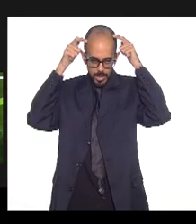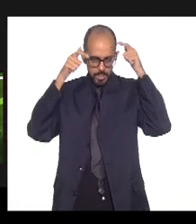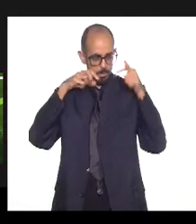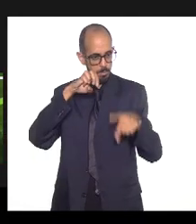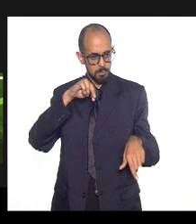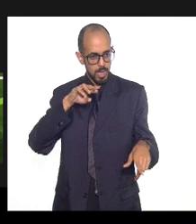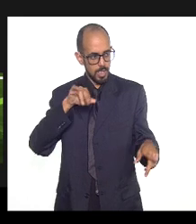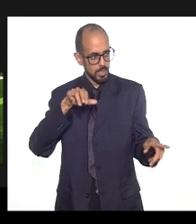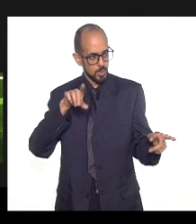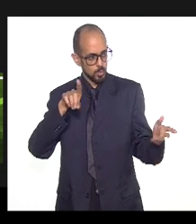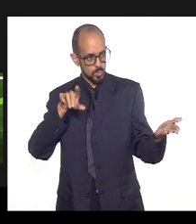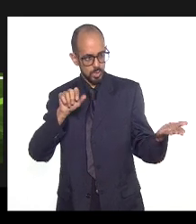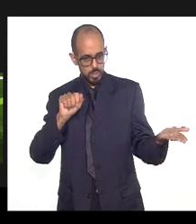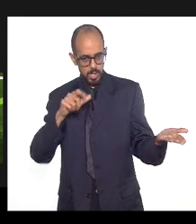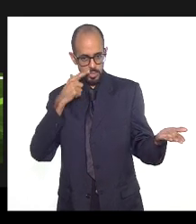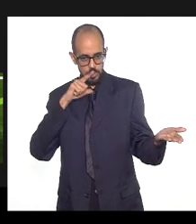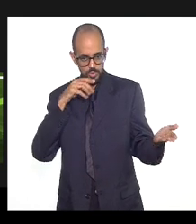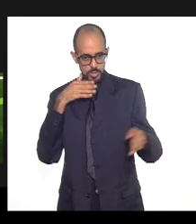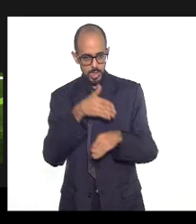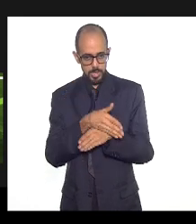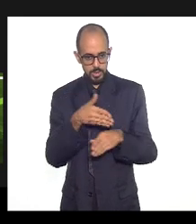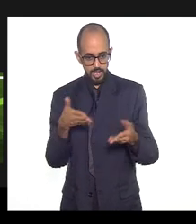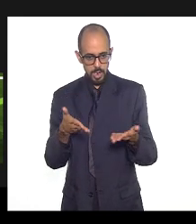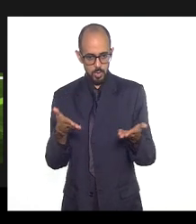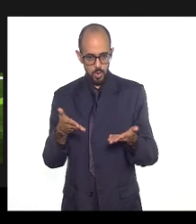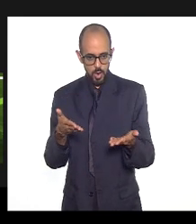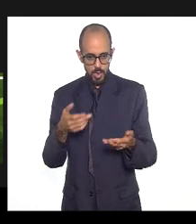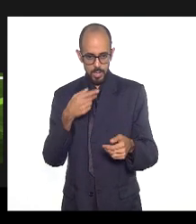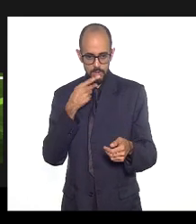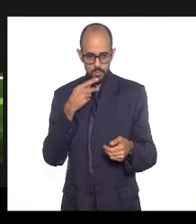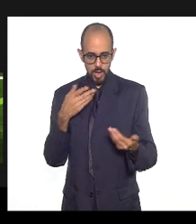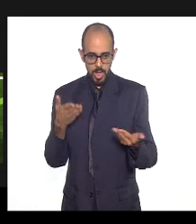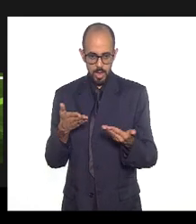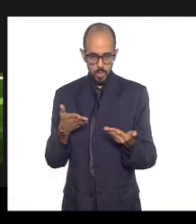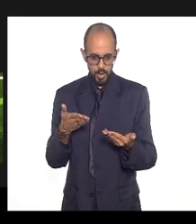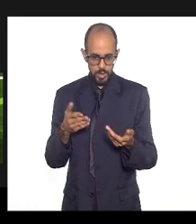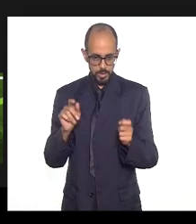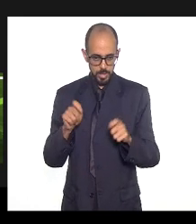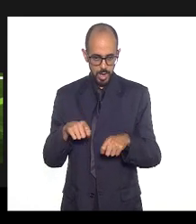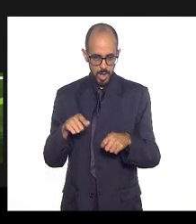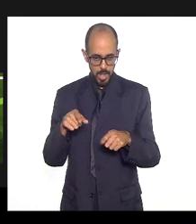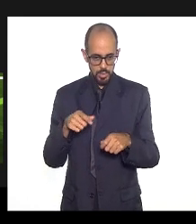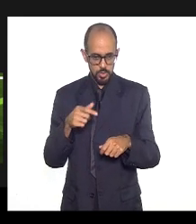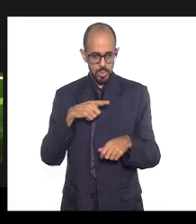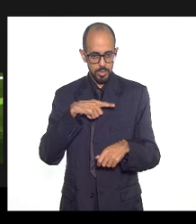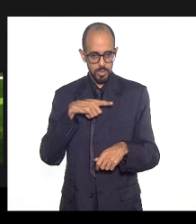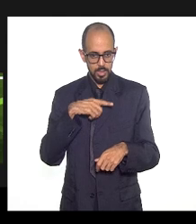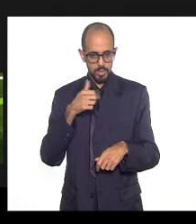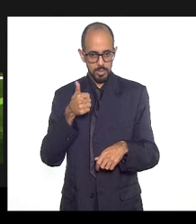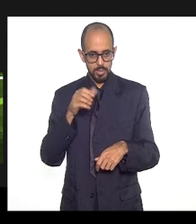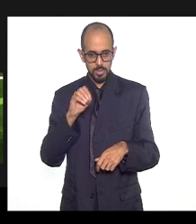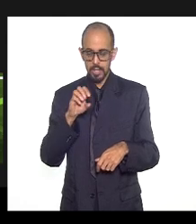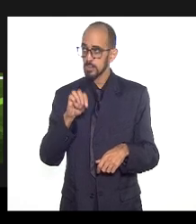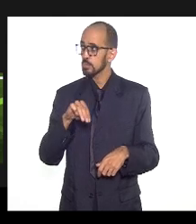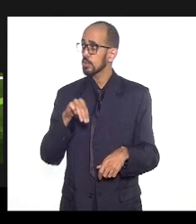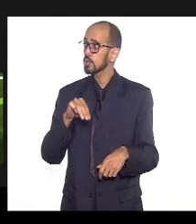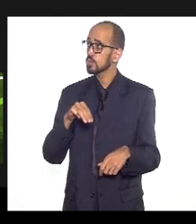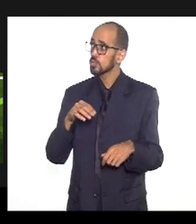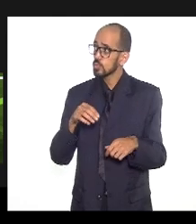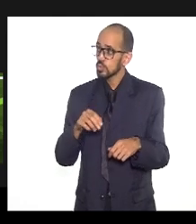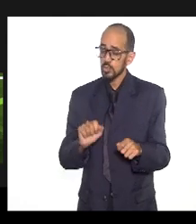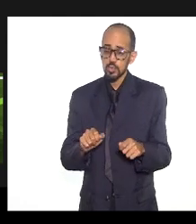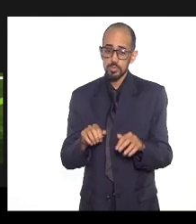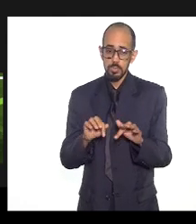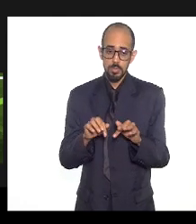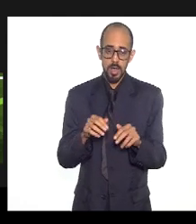consegue entrar agora e falar conosco? A senhora tem 10 minutos para fazer as suas